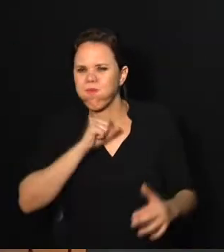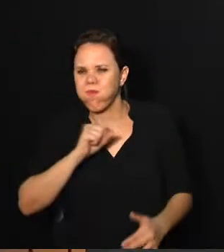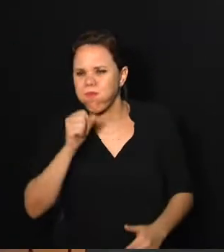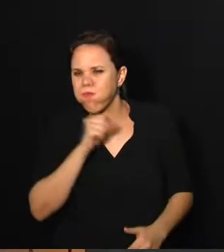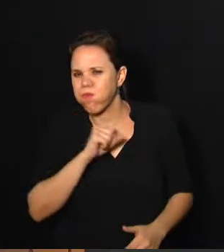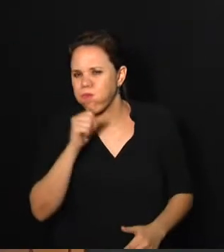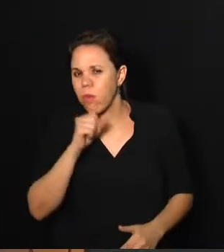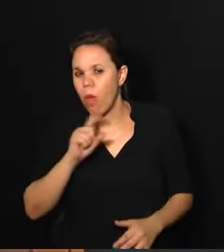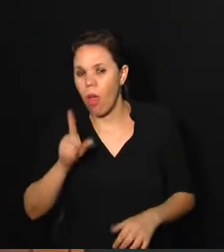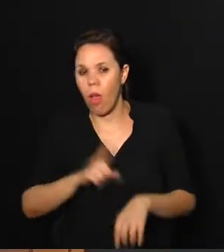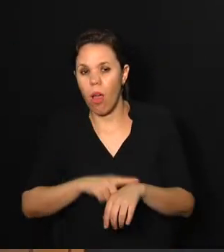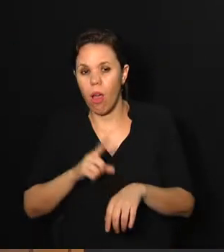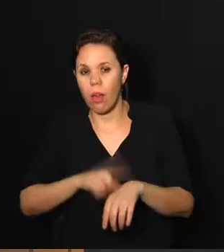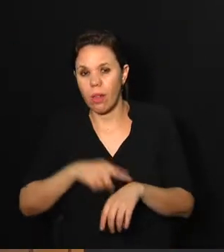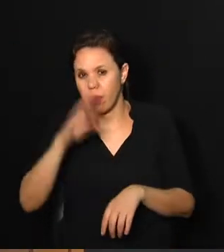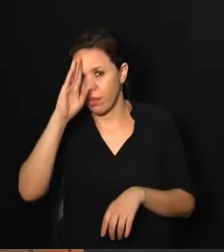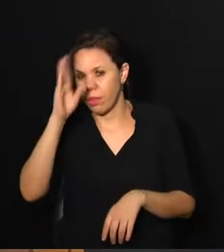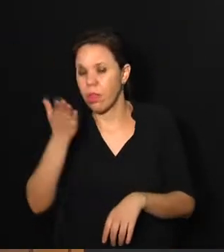medicamento,